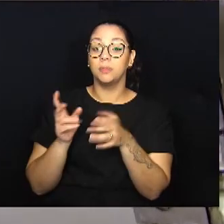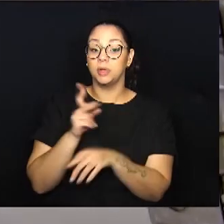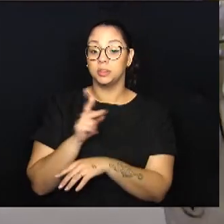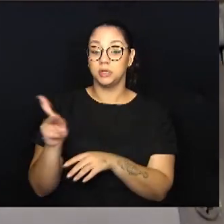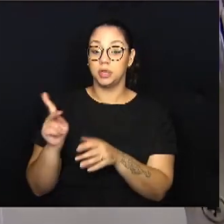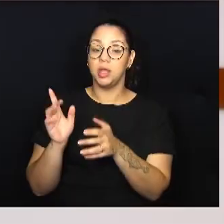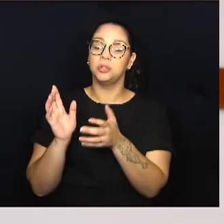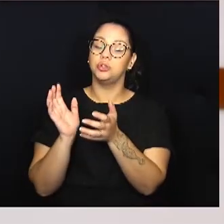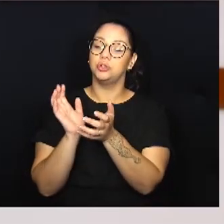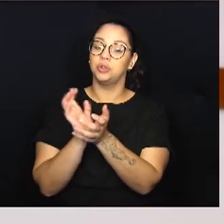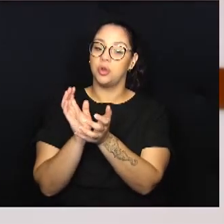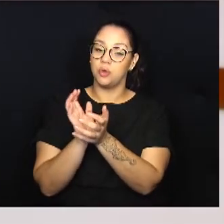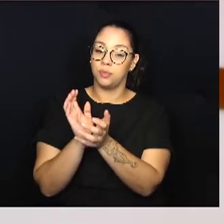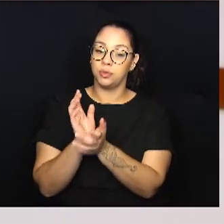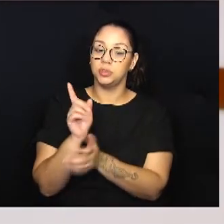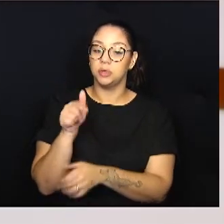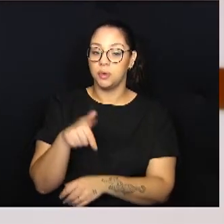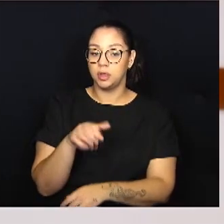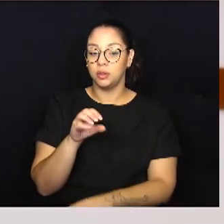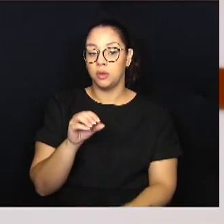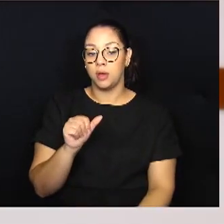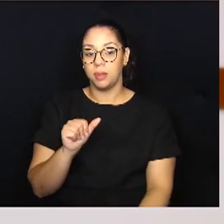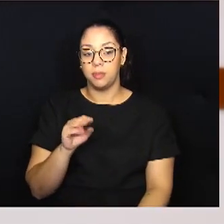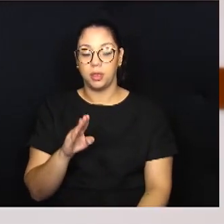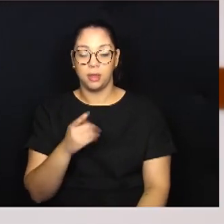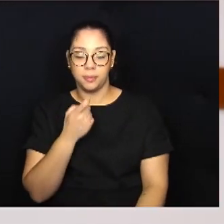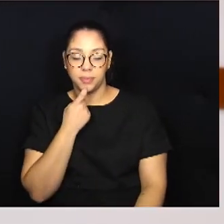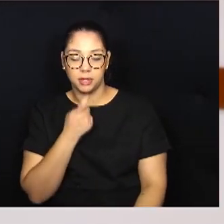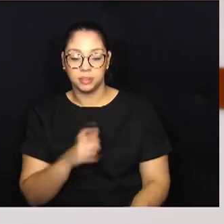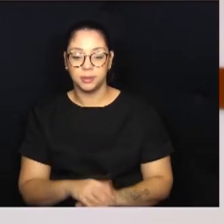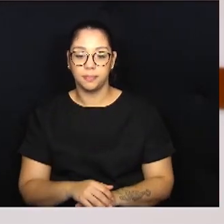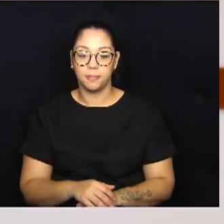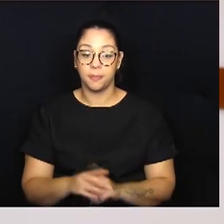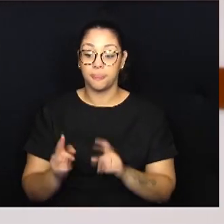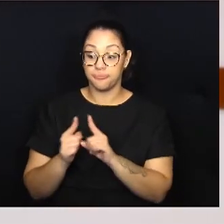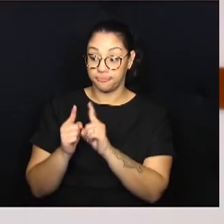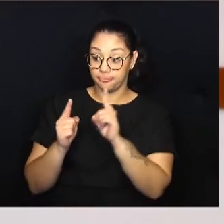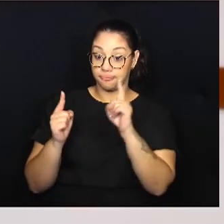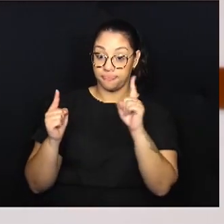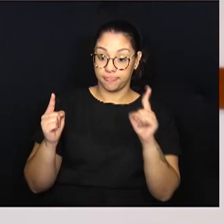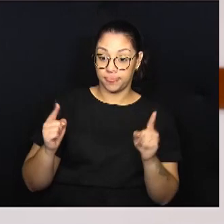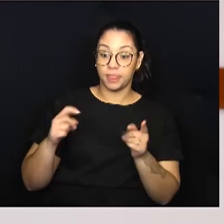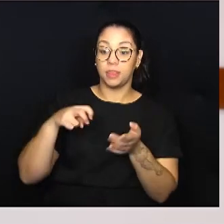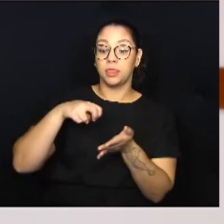OAB Campinas. O aumento da pena em si, ele não vai trazer grandes